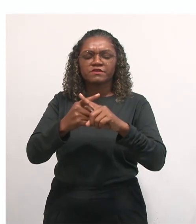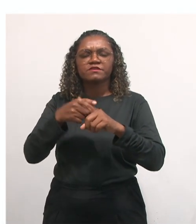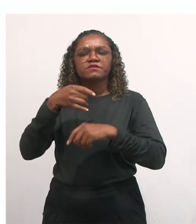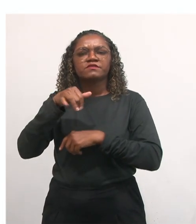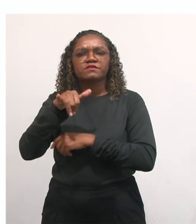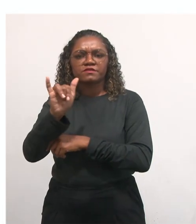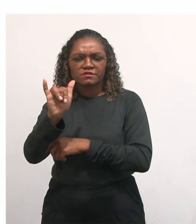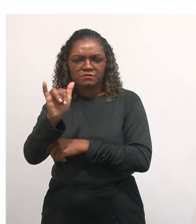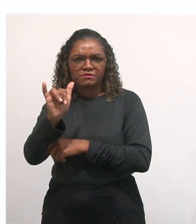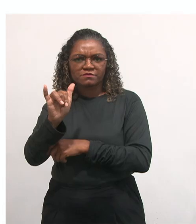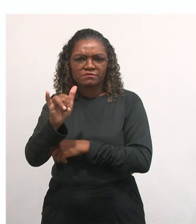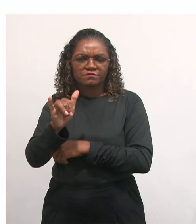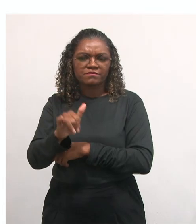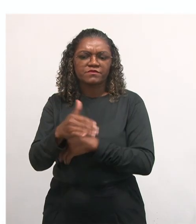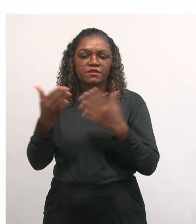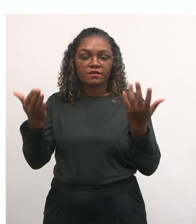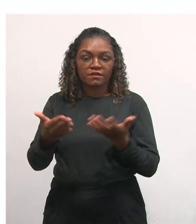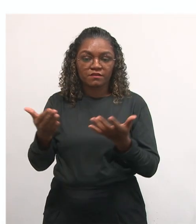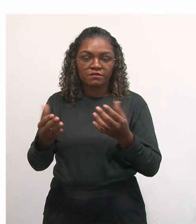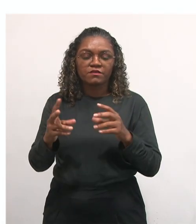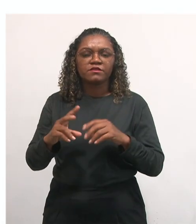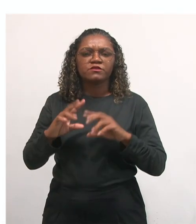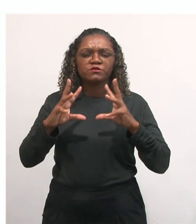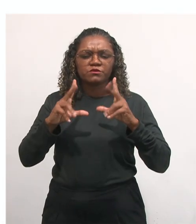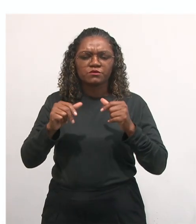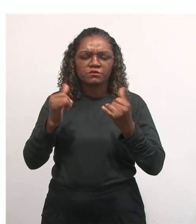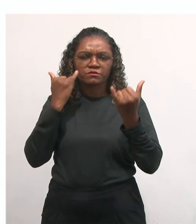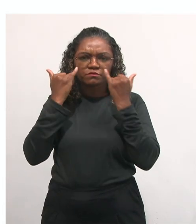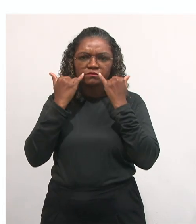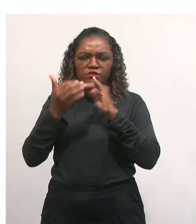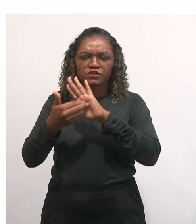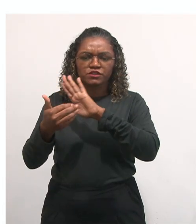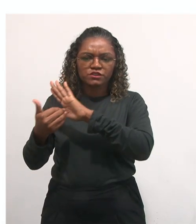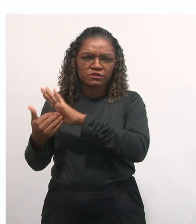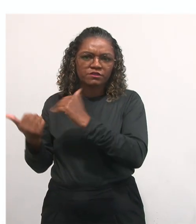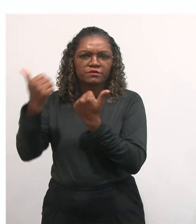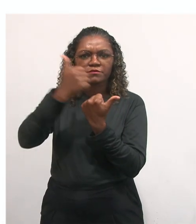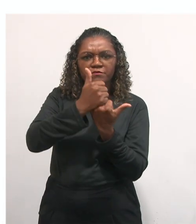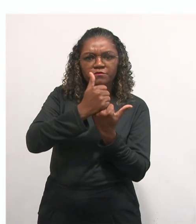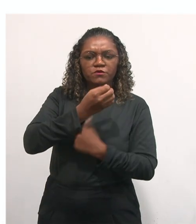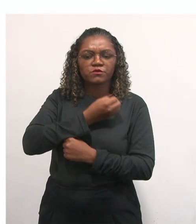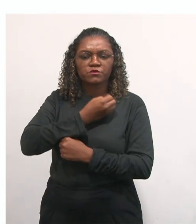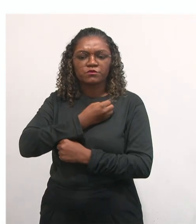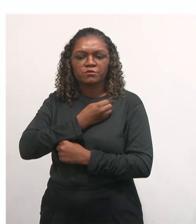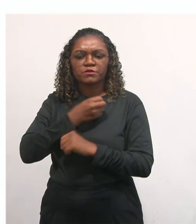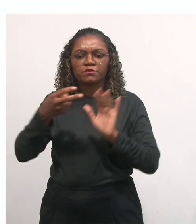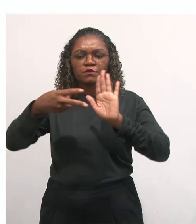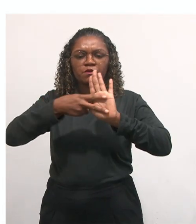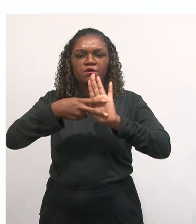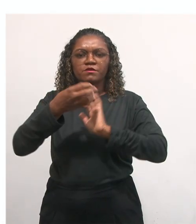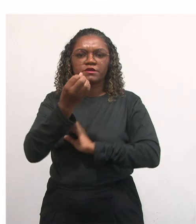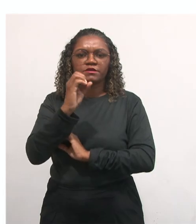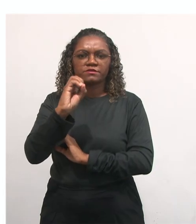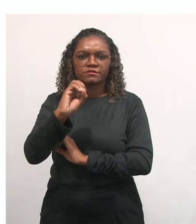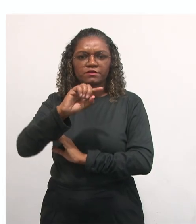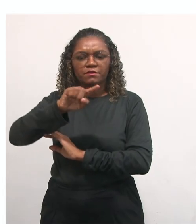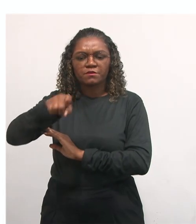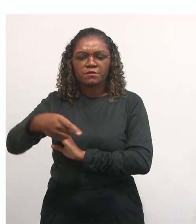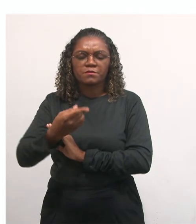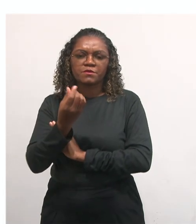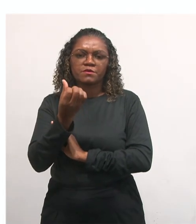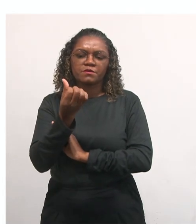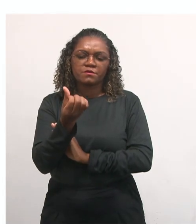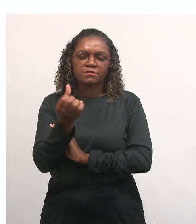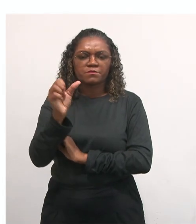informações e aí você vai ter esse valor 0,68. Significa que o seu M é igual a 0,68. Ora, se você já